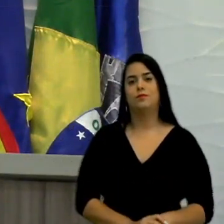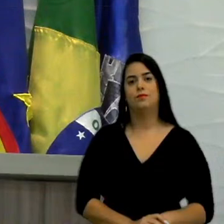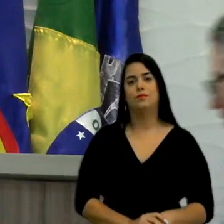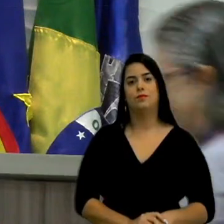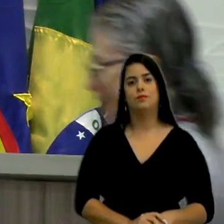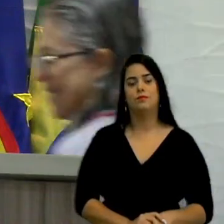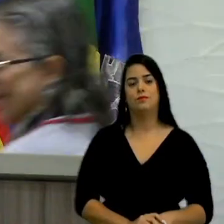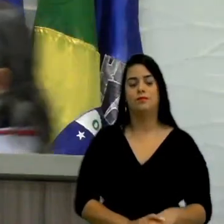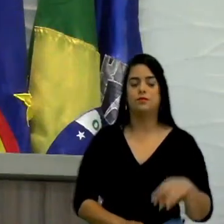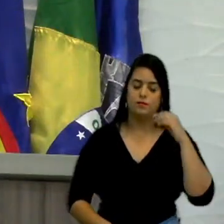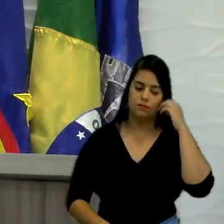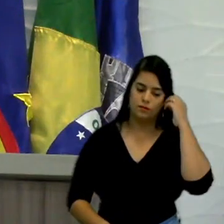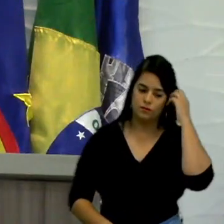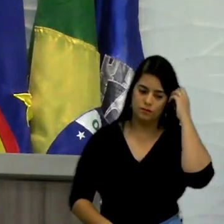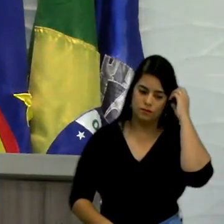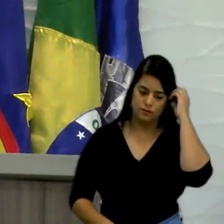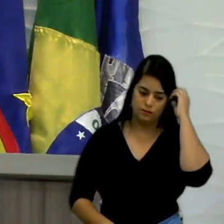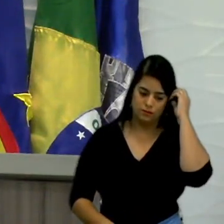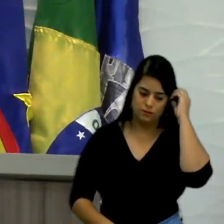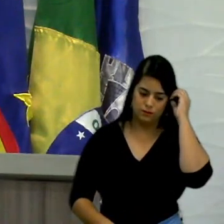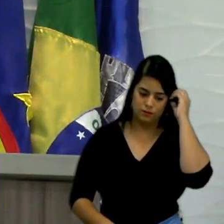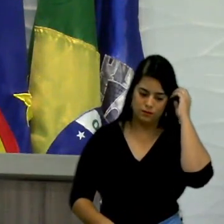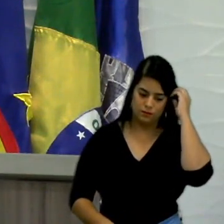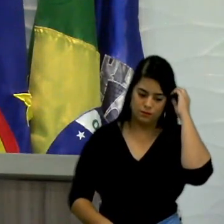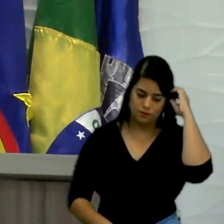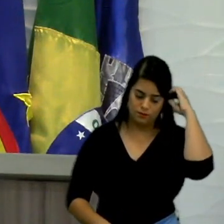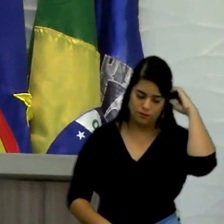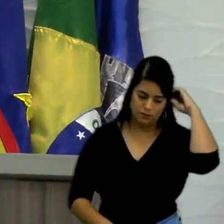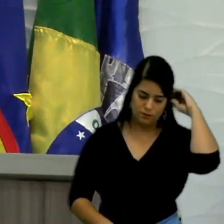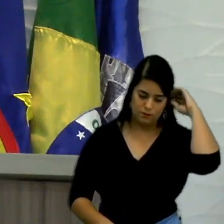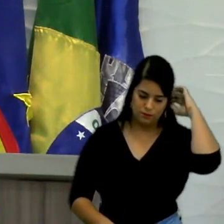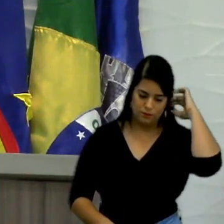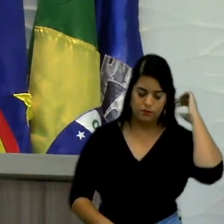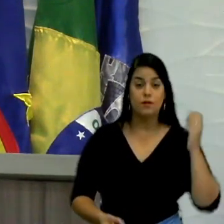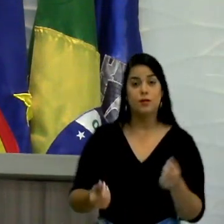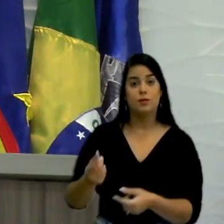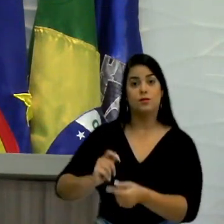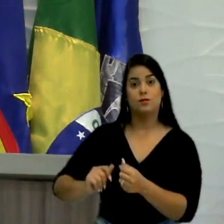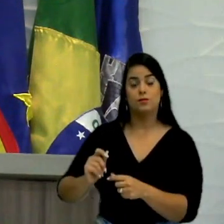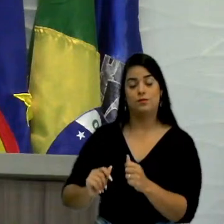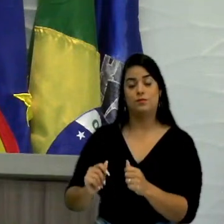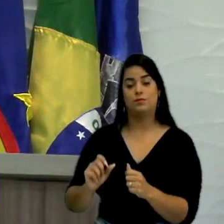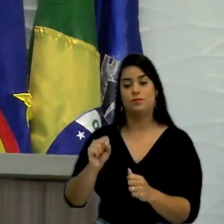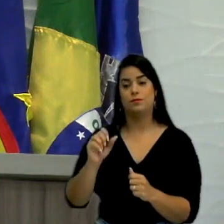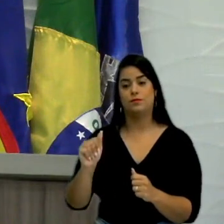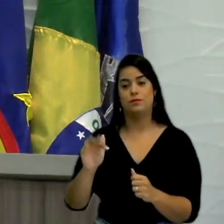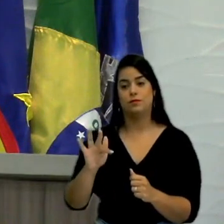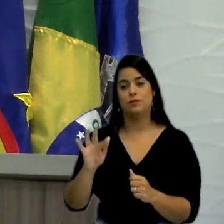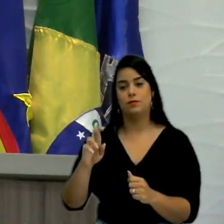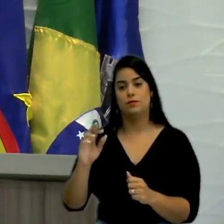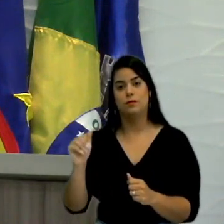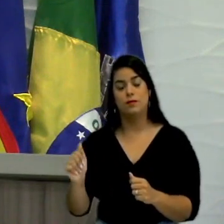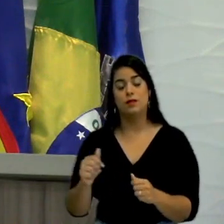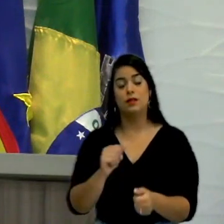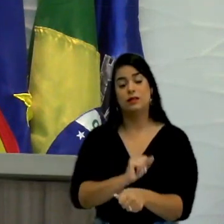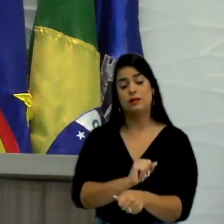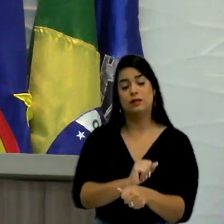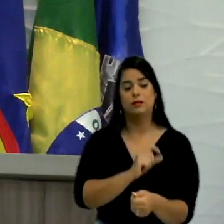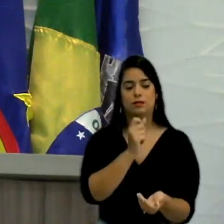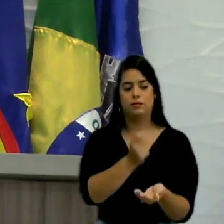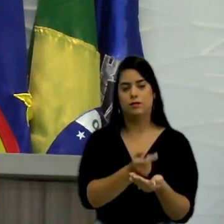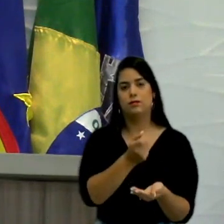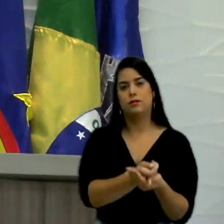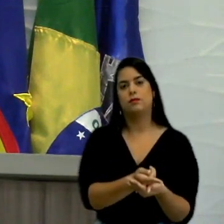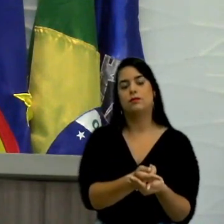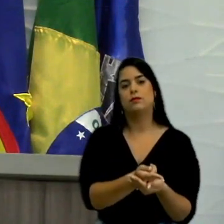Quero também falar um pouco sobre garantia safra. Os nossos agricultores estão aí aguardando o pagamento. Como